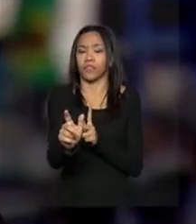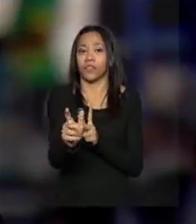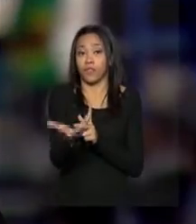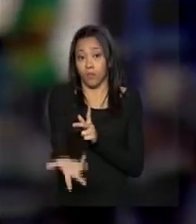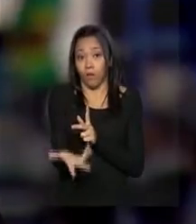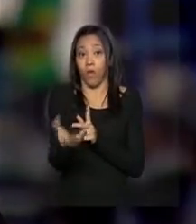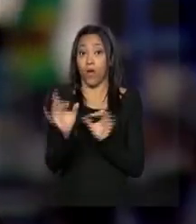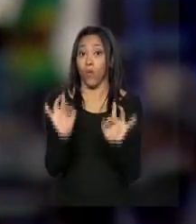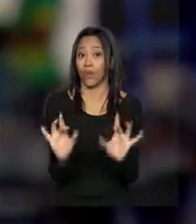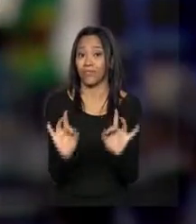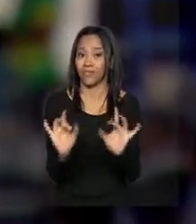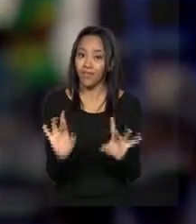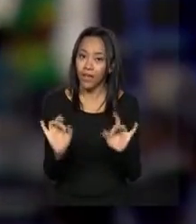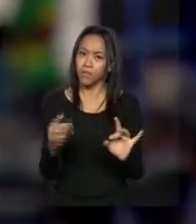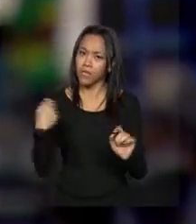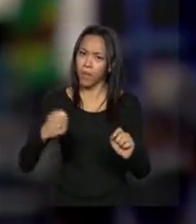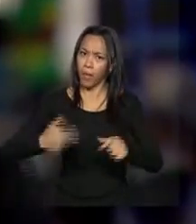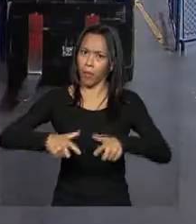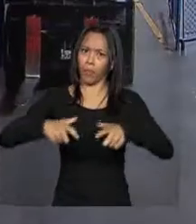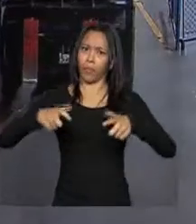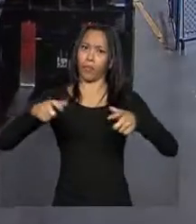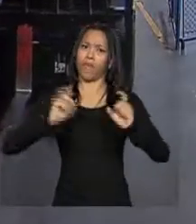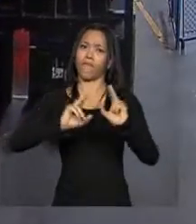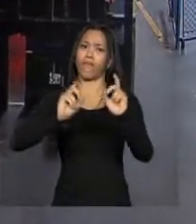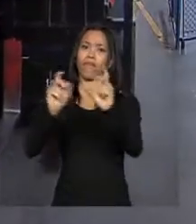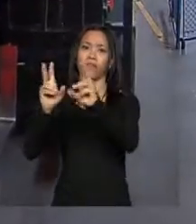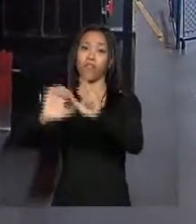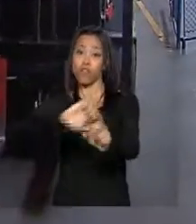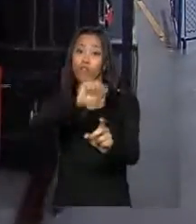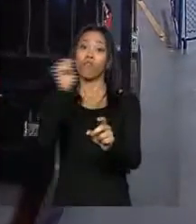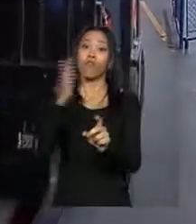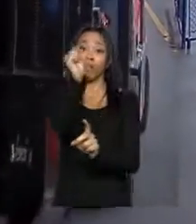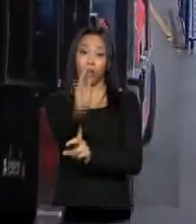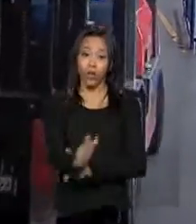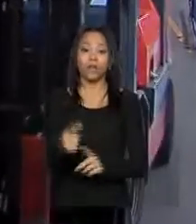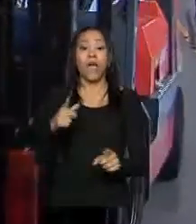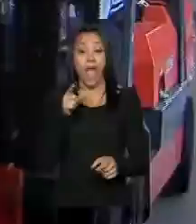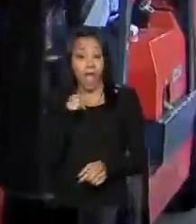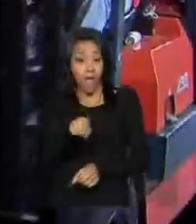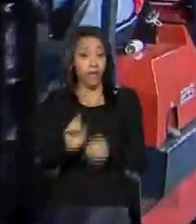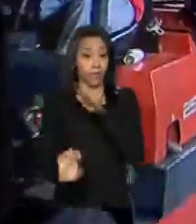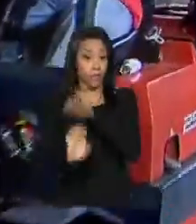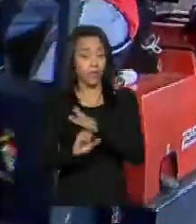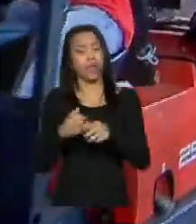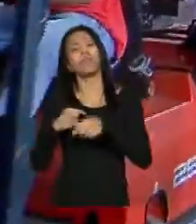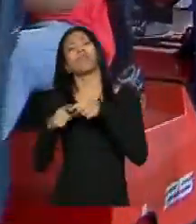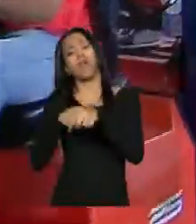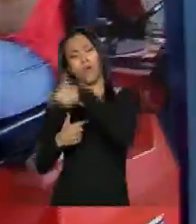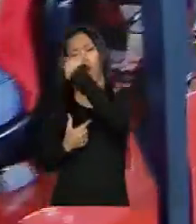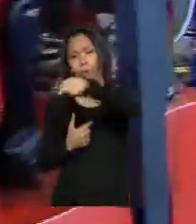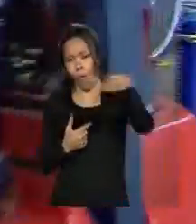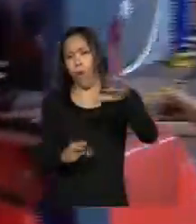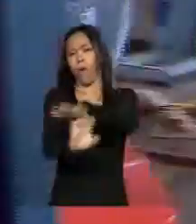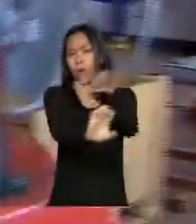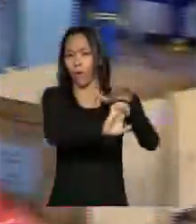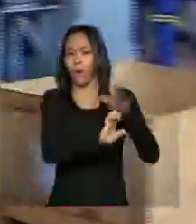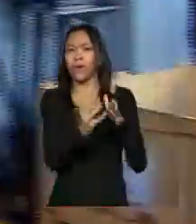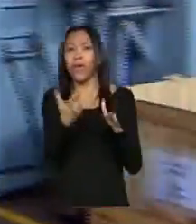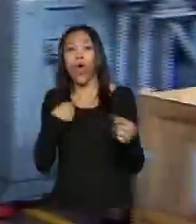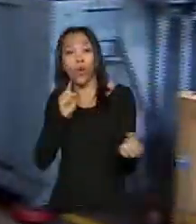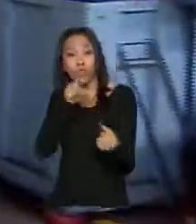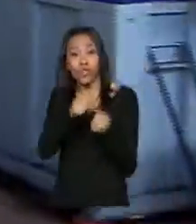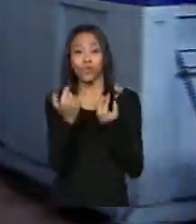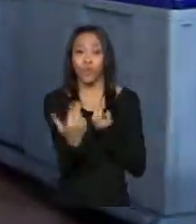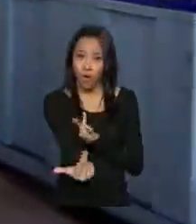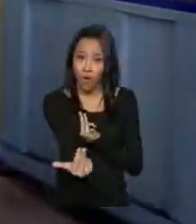Então precisamos crescer muito mais no exterior. Assim como essa empresa, outras fábricas também querem alcançar uma fatia maior do mercado internacional,